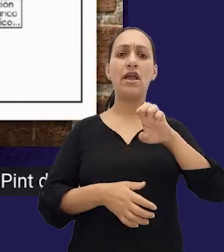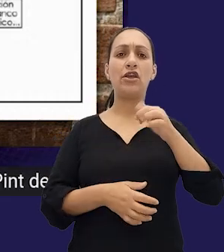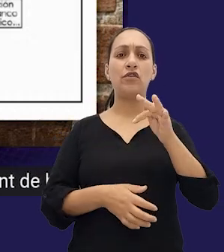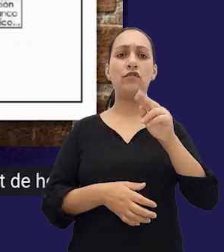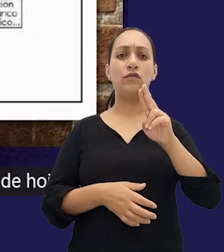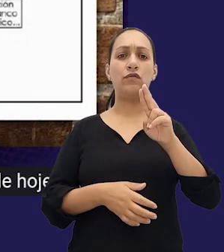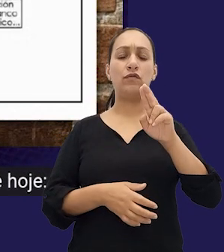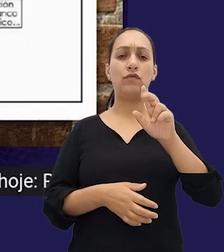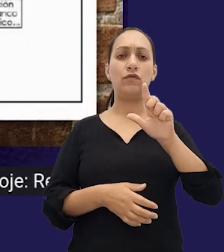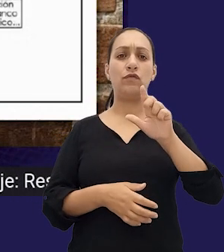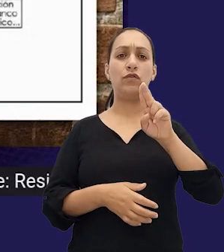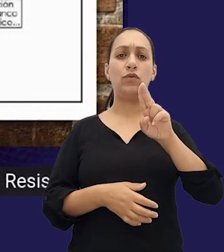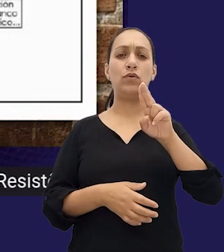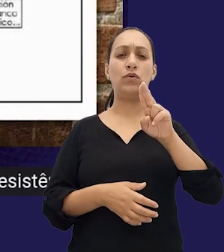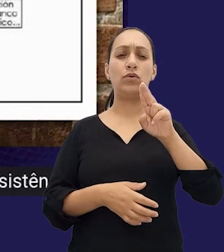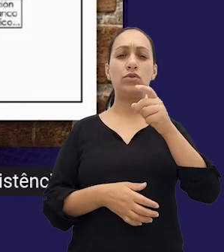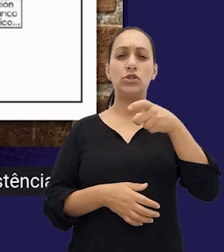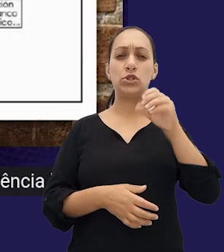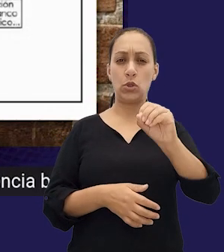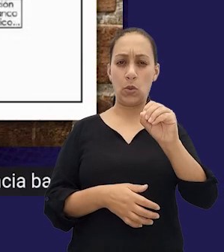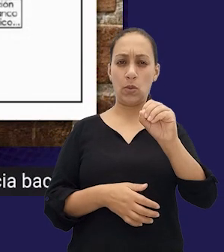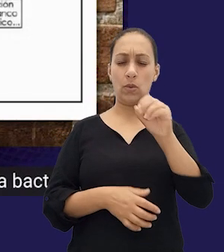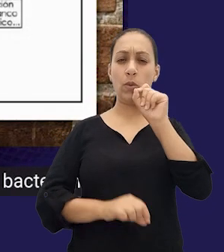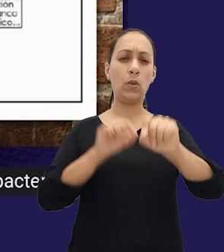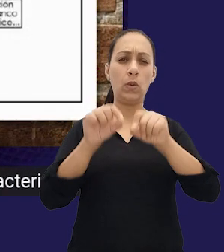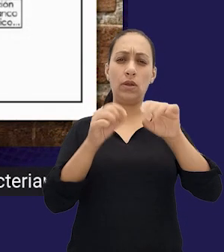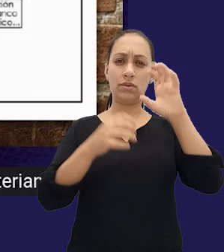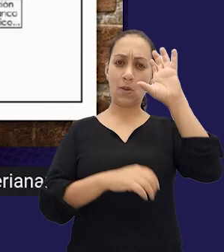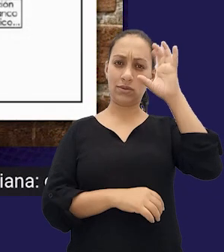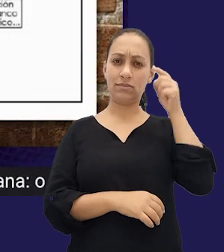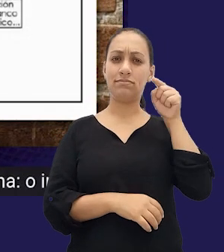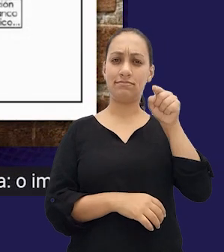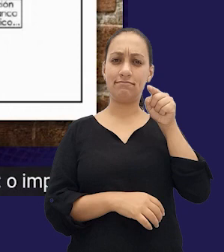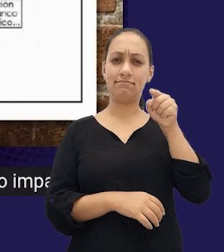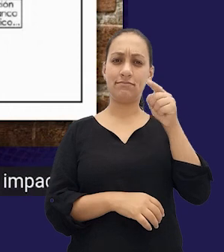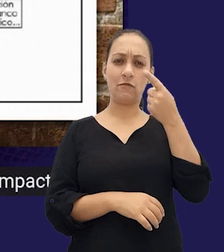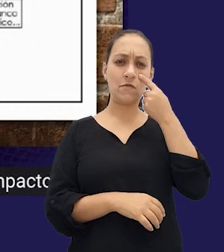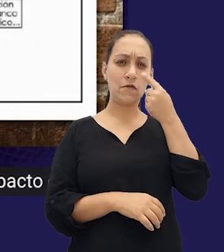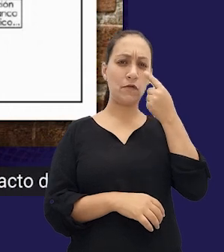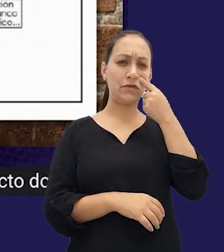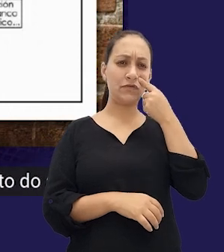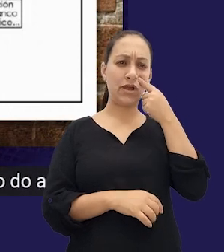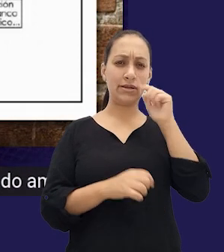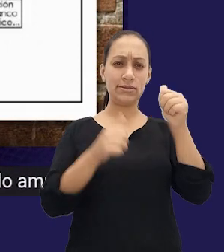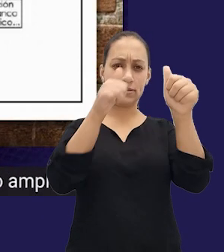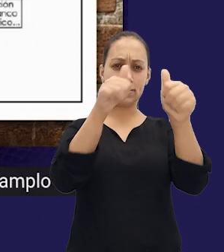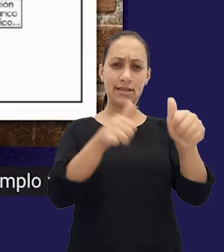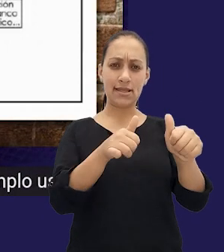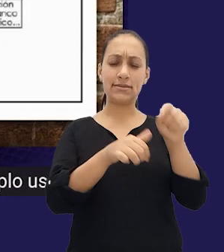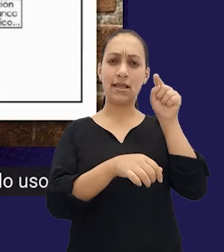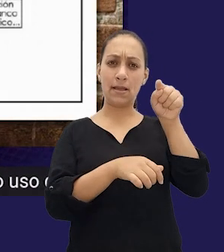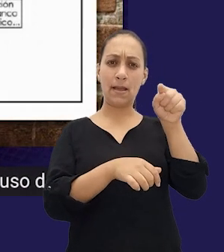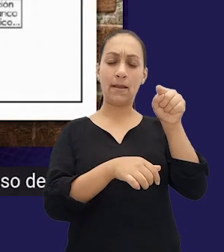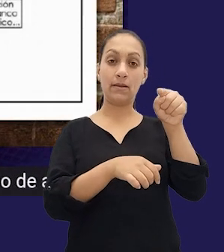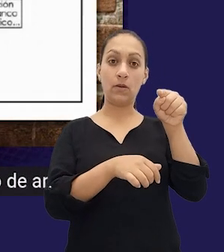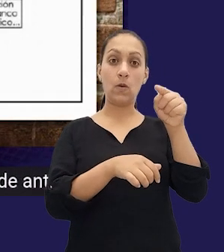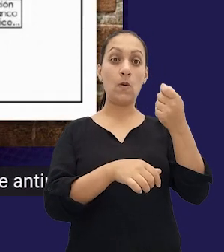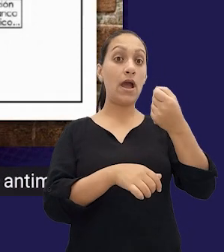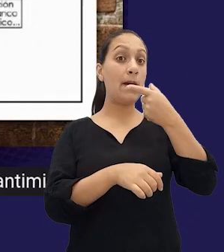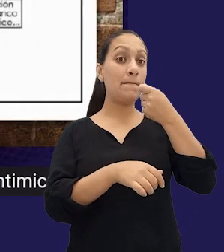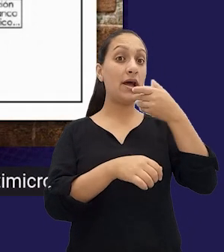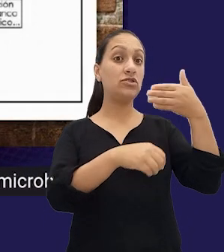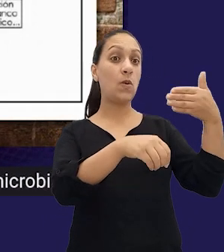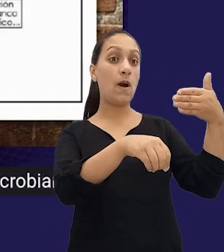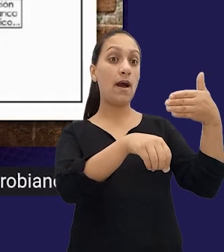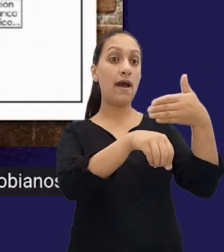aqui na parte de cima desse desenho. E aqui o que acontece é o seguinte: vocês veem aqui o antibiótico ingressando, então ele entra para